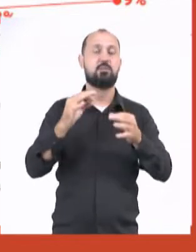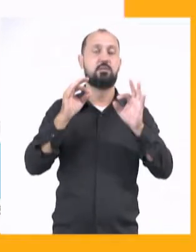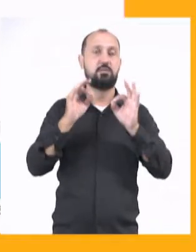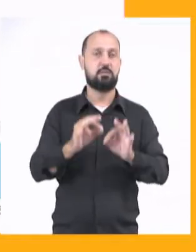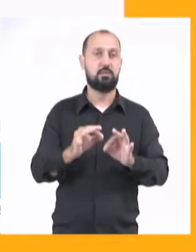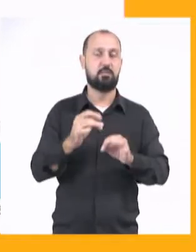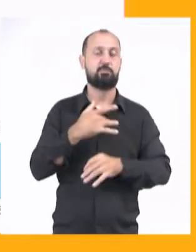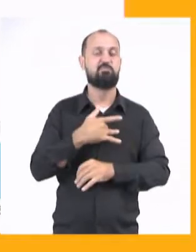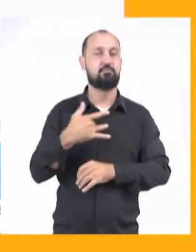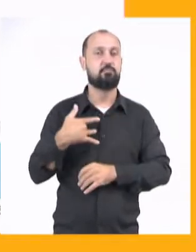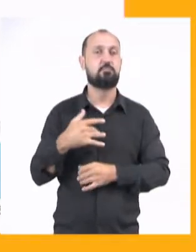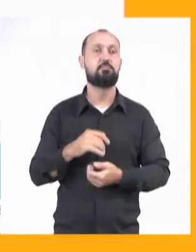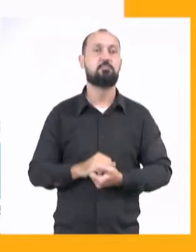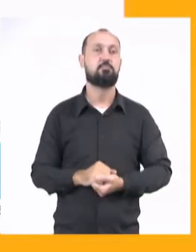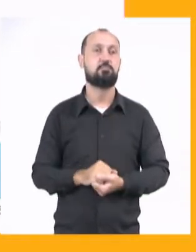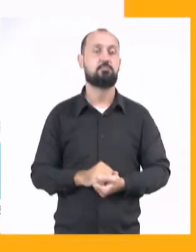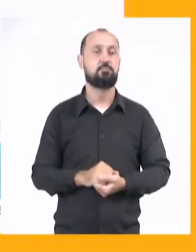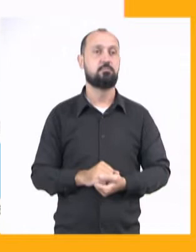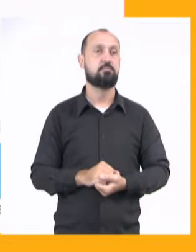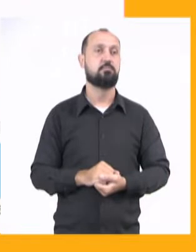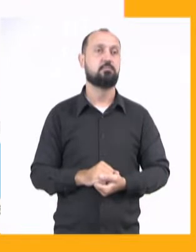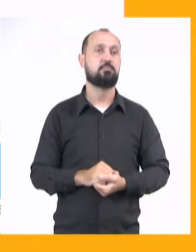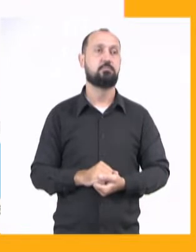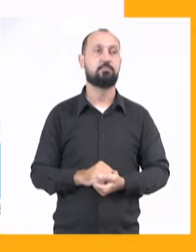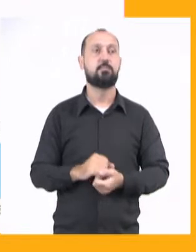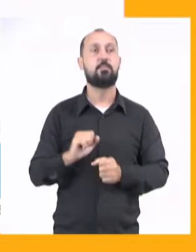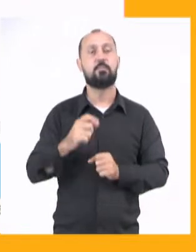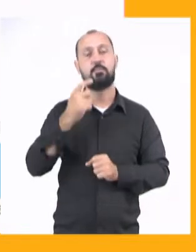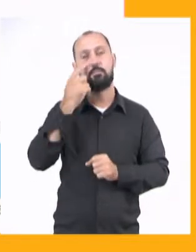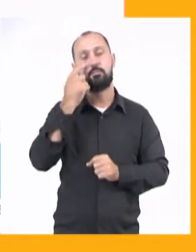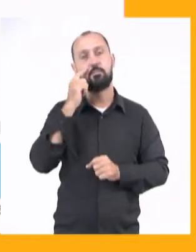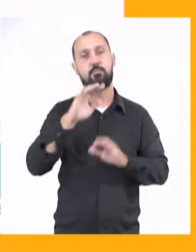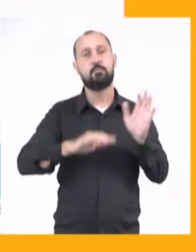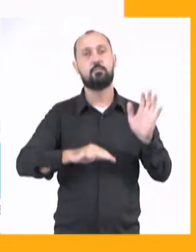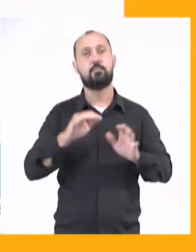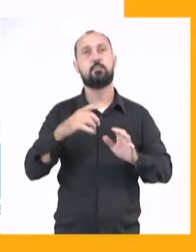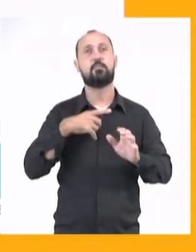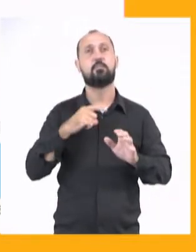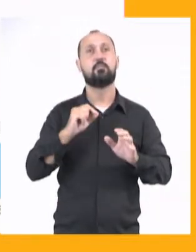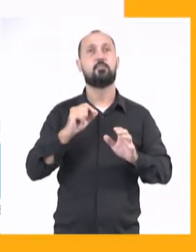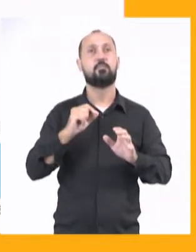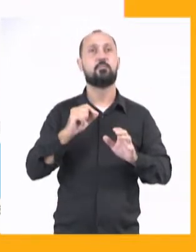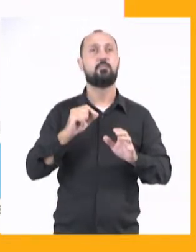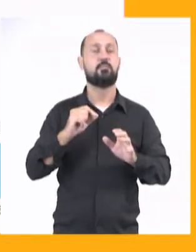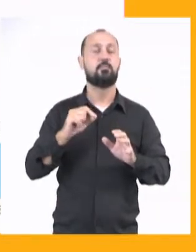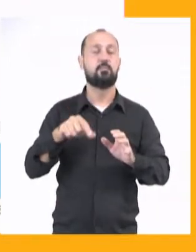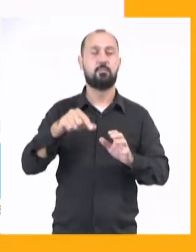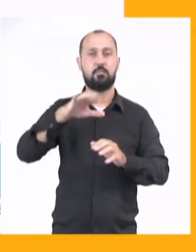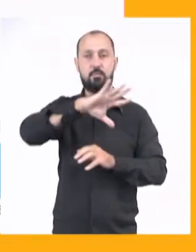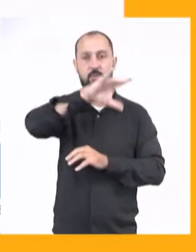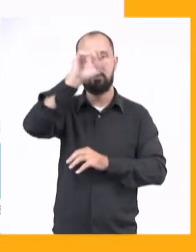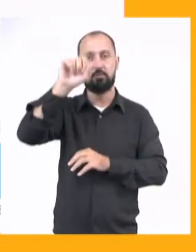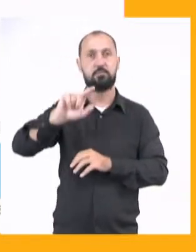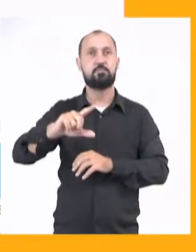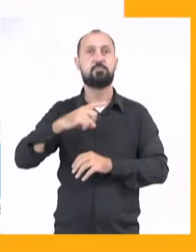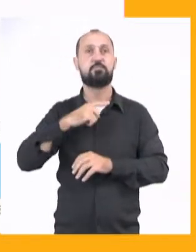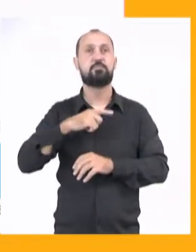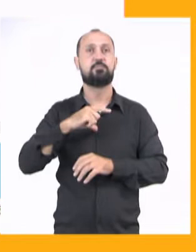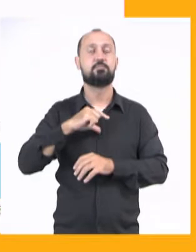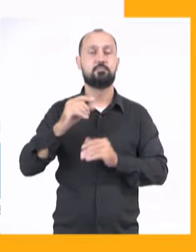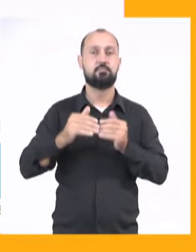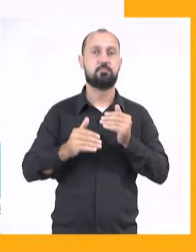saudável. A gente pode ver que a gente não tem dados que a gente chama desagregado para o Mato Grosso do Sul. A gente vai ter